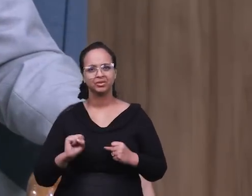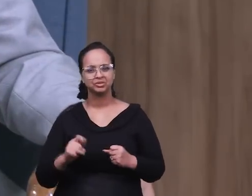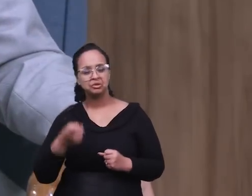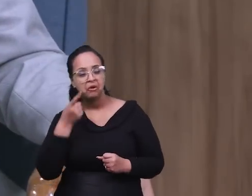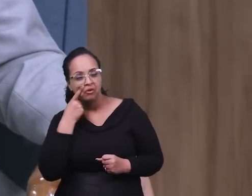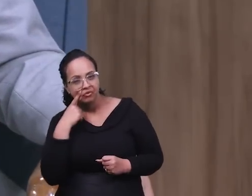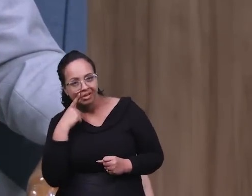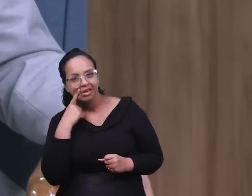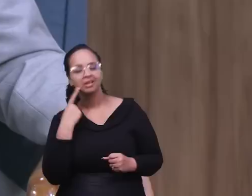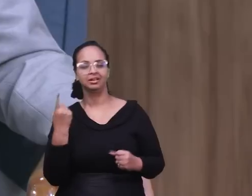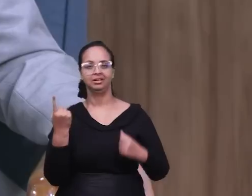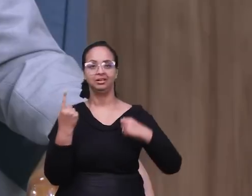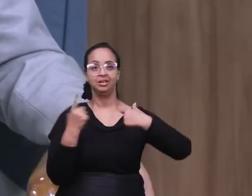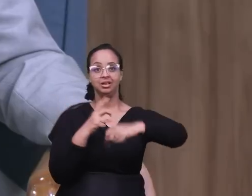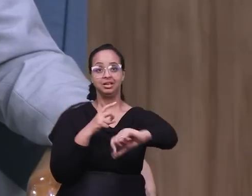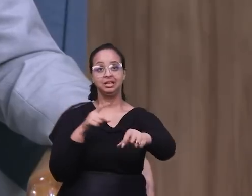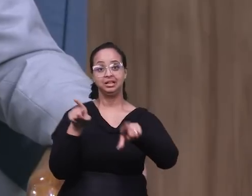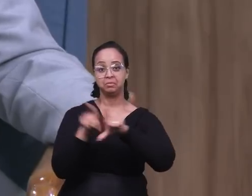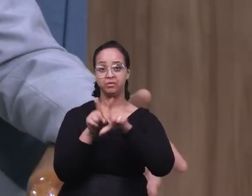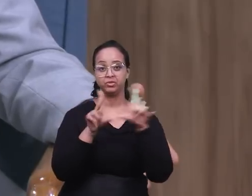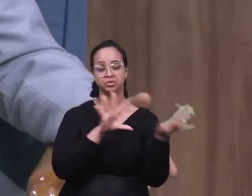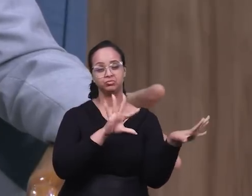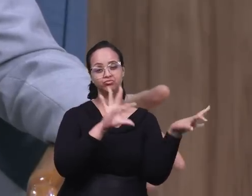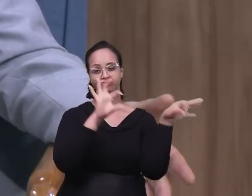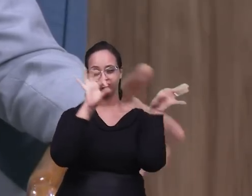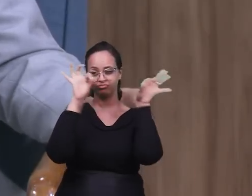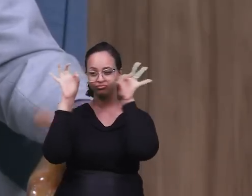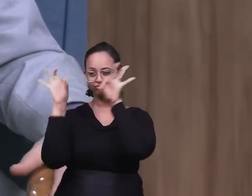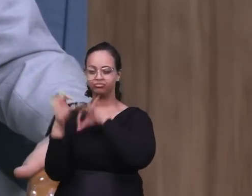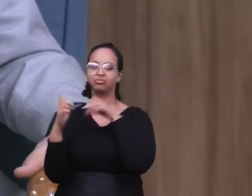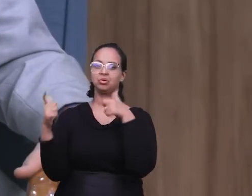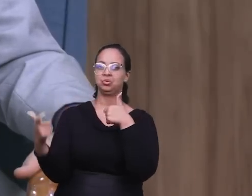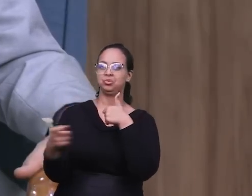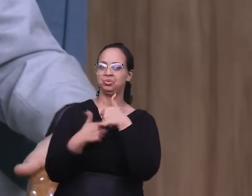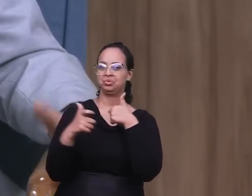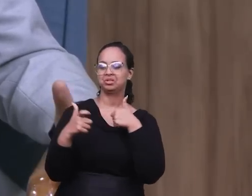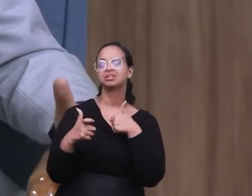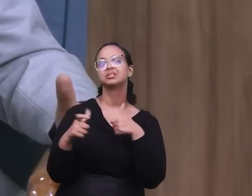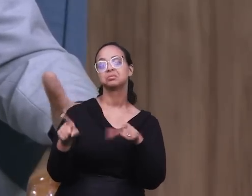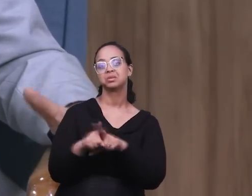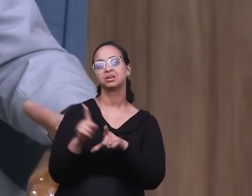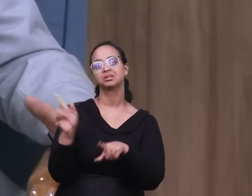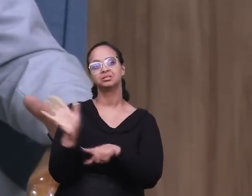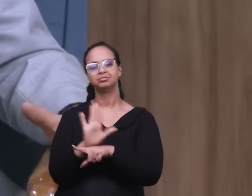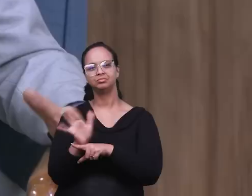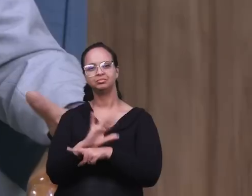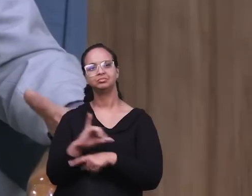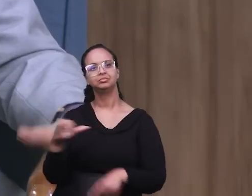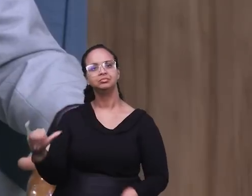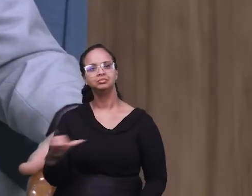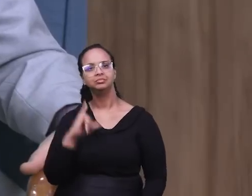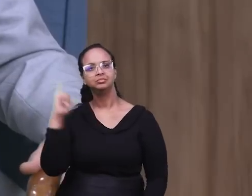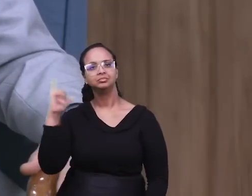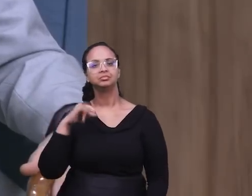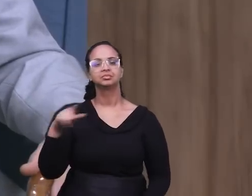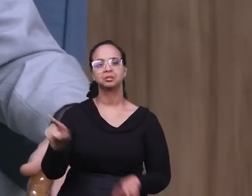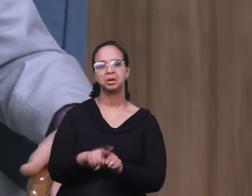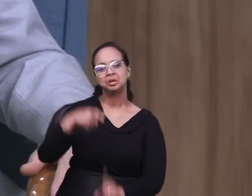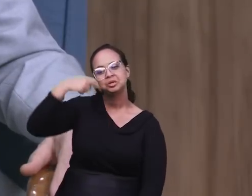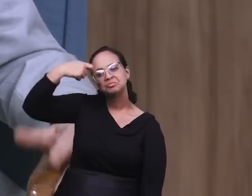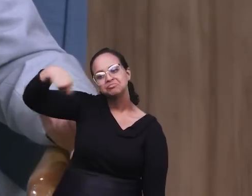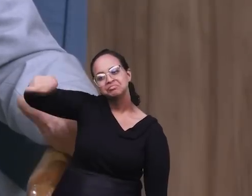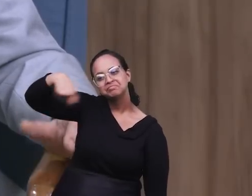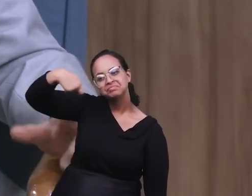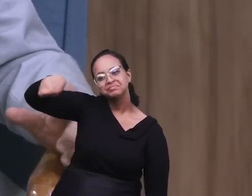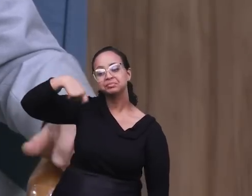no nosso canal. E ao você assistir, curta esse vídeo. Também, uma coisa que você pode fazer que é muito importante é acionar o